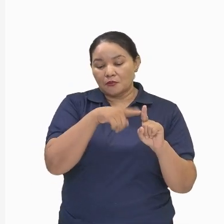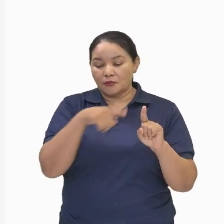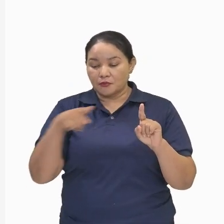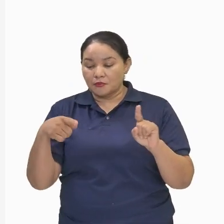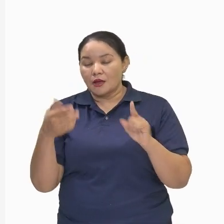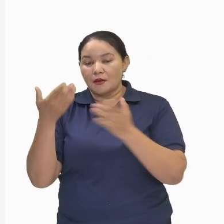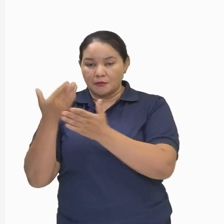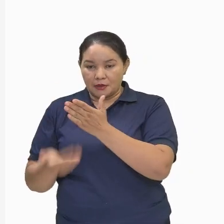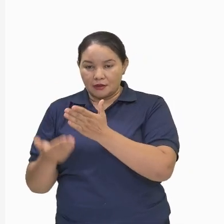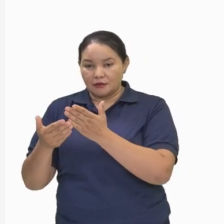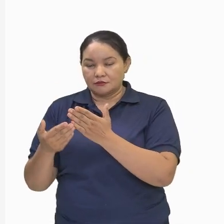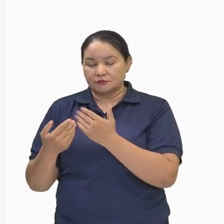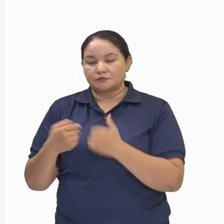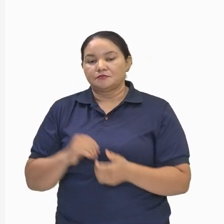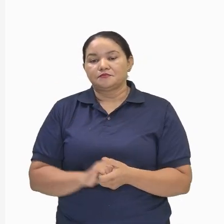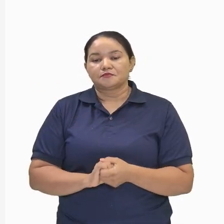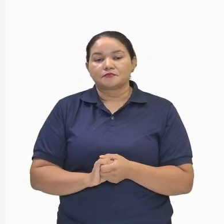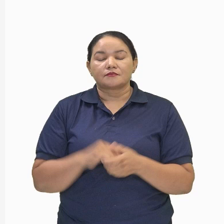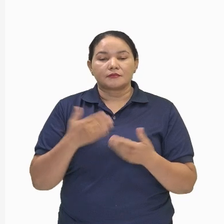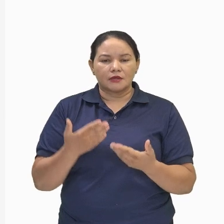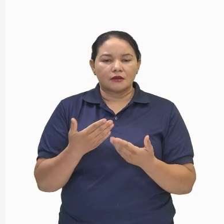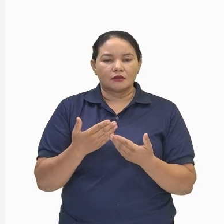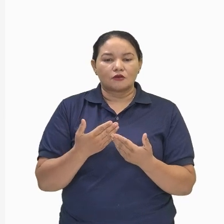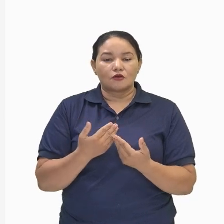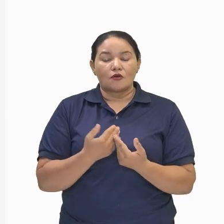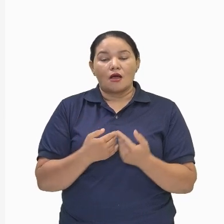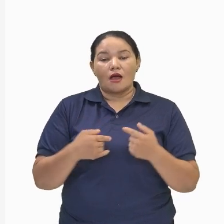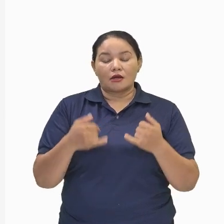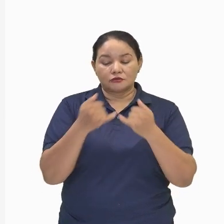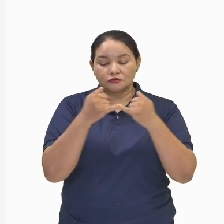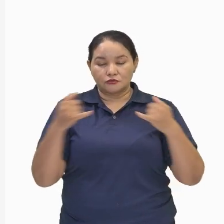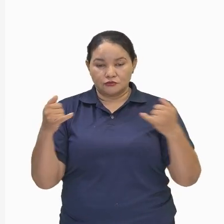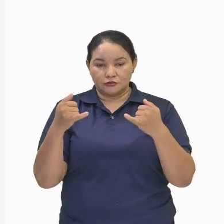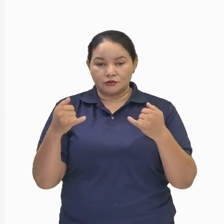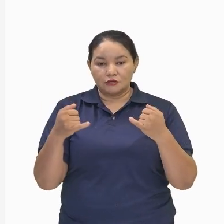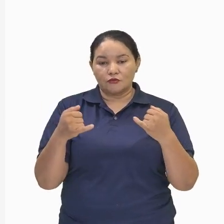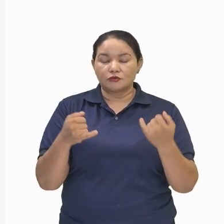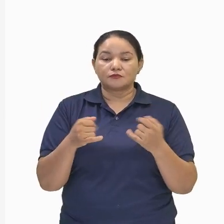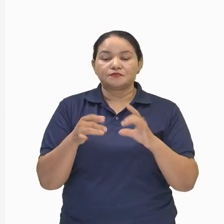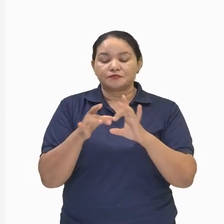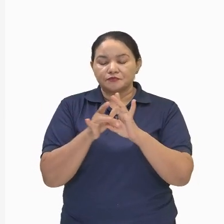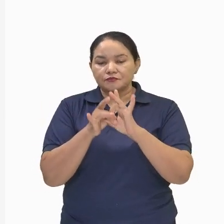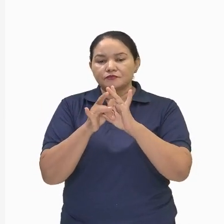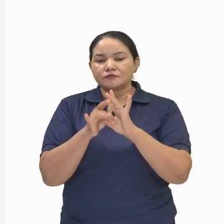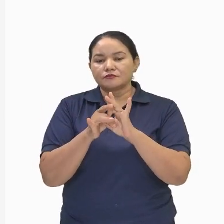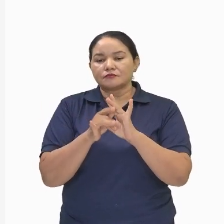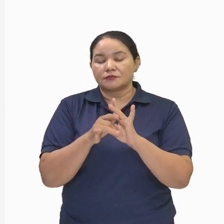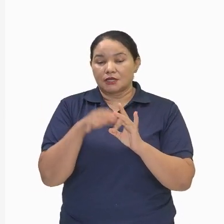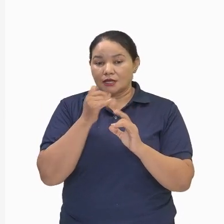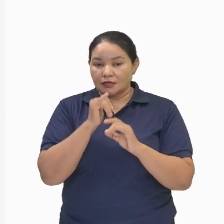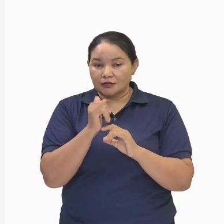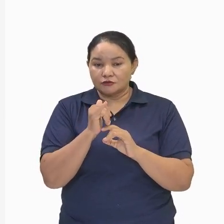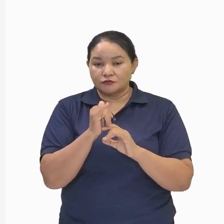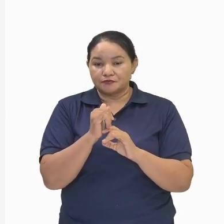razão disso, nos circuitos elétricos, os receptores